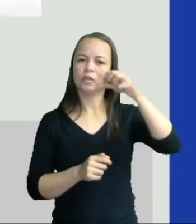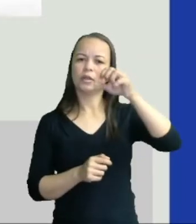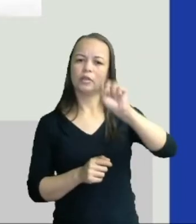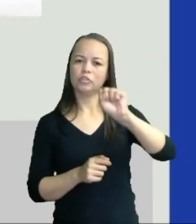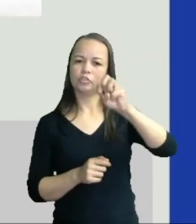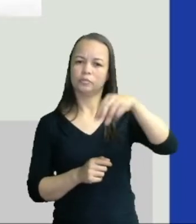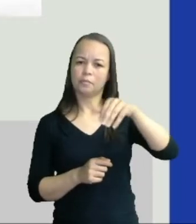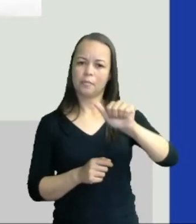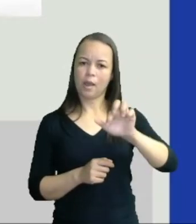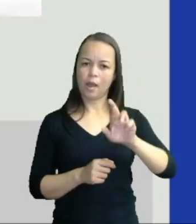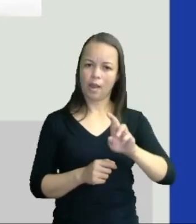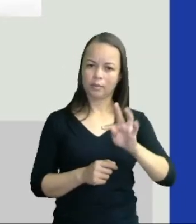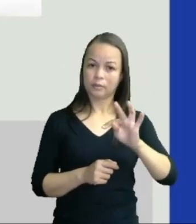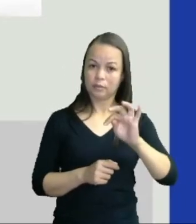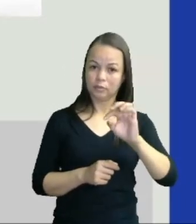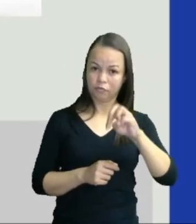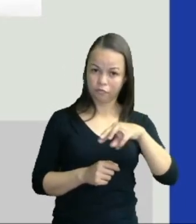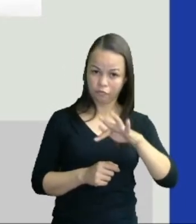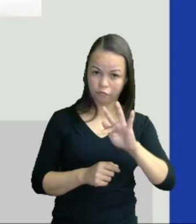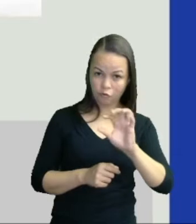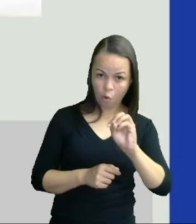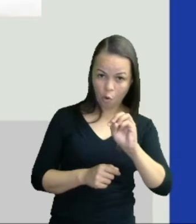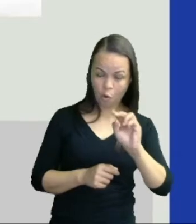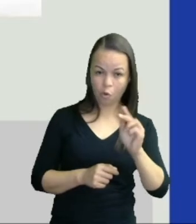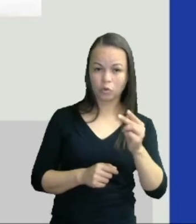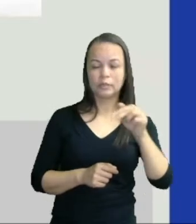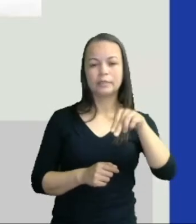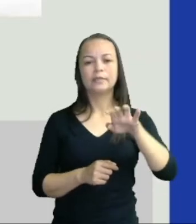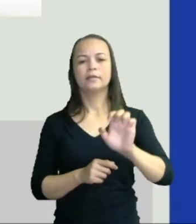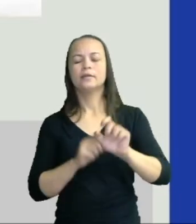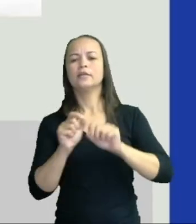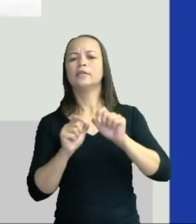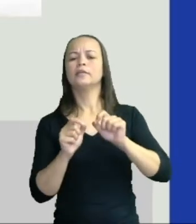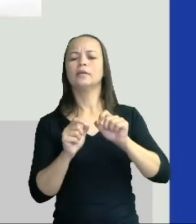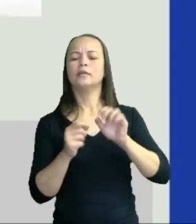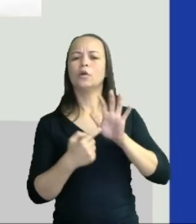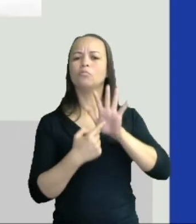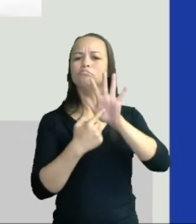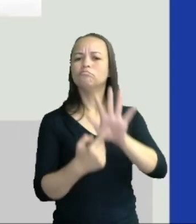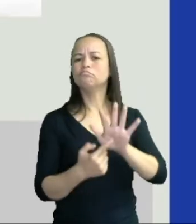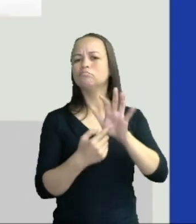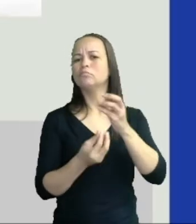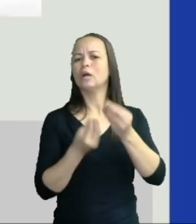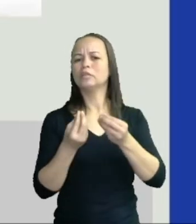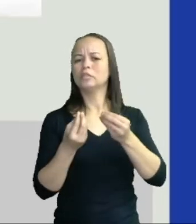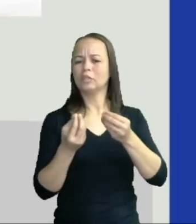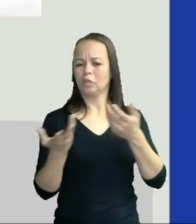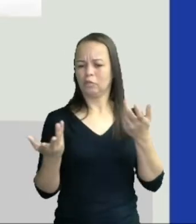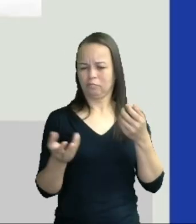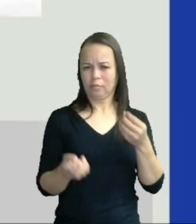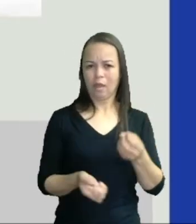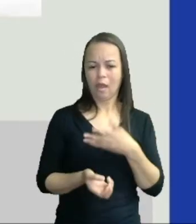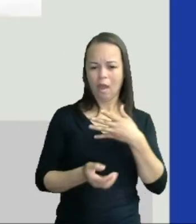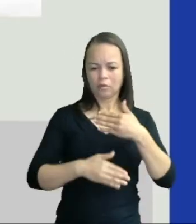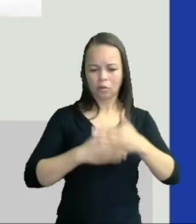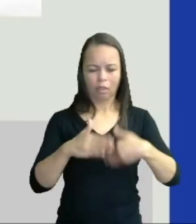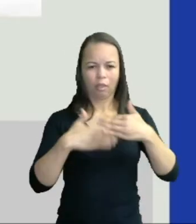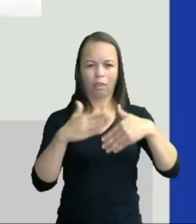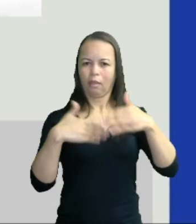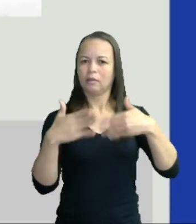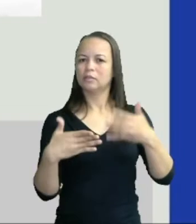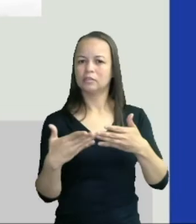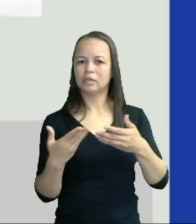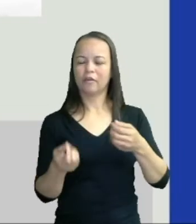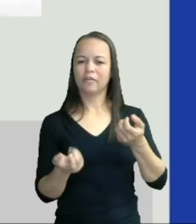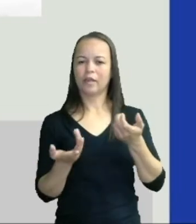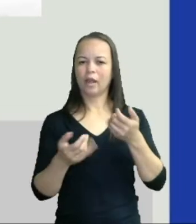foi durante os anos 90 que o tipo de tecnologia moderna de celular que você vê todos os dias começou a